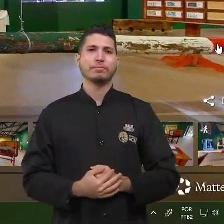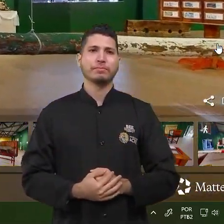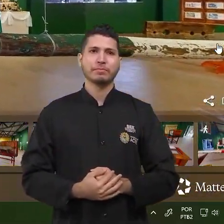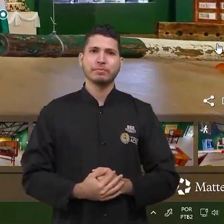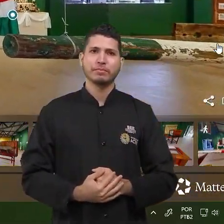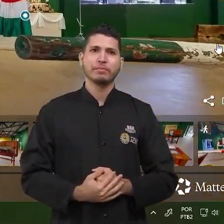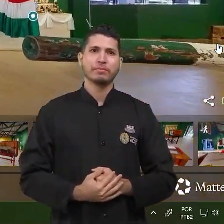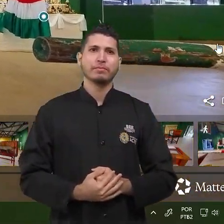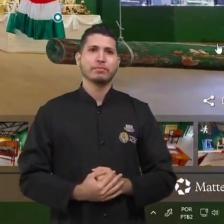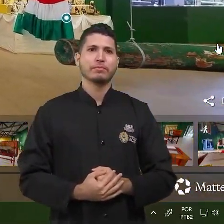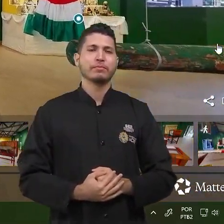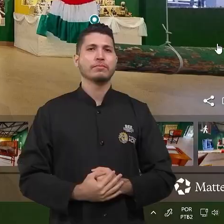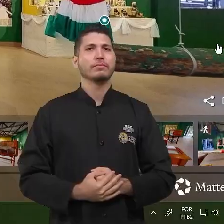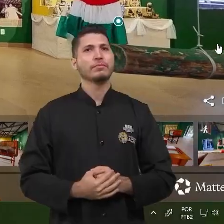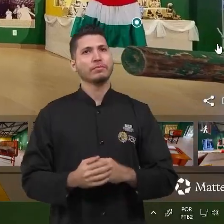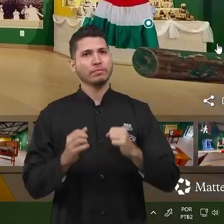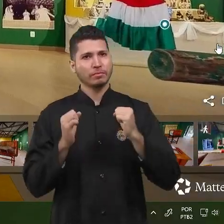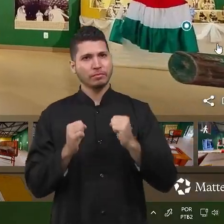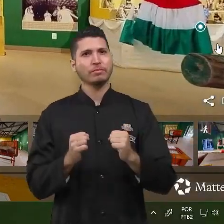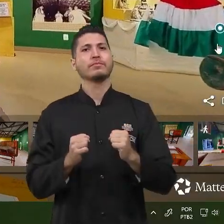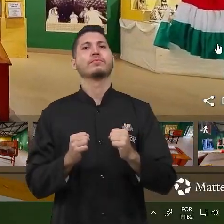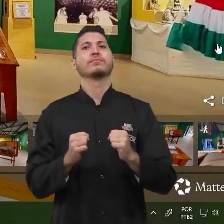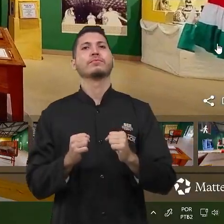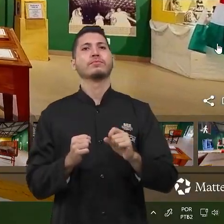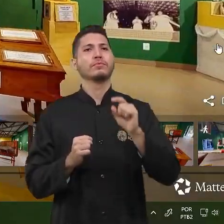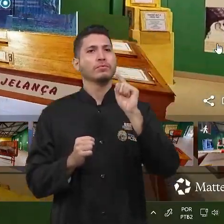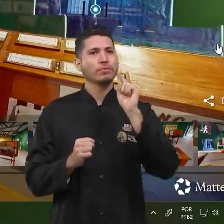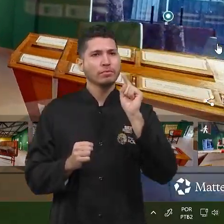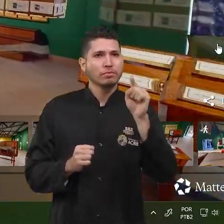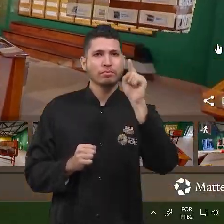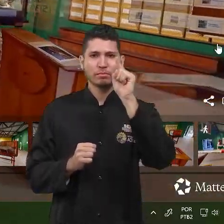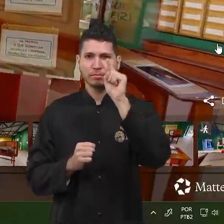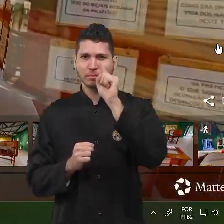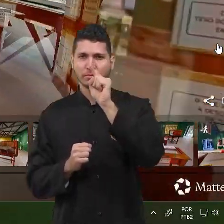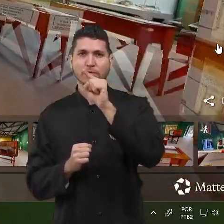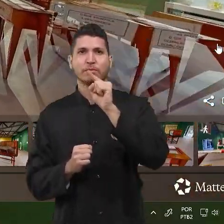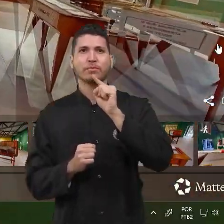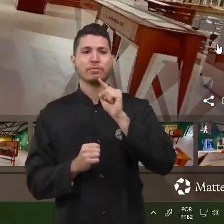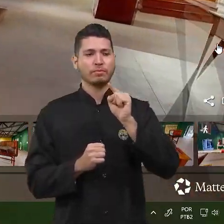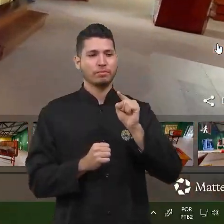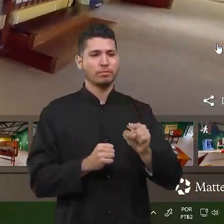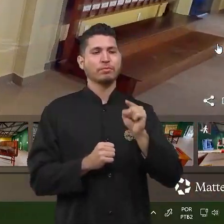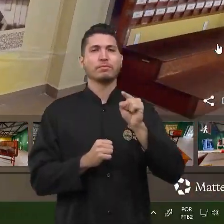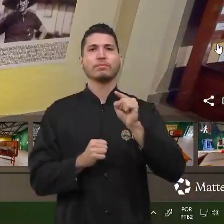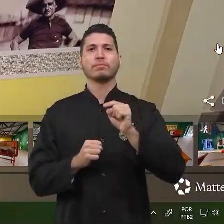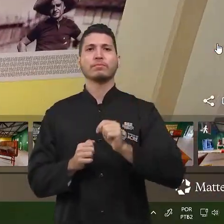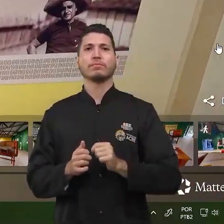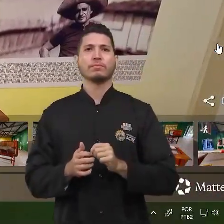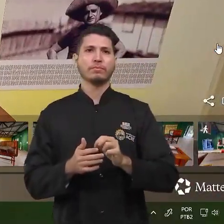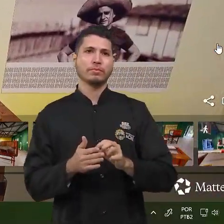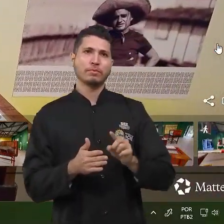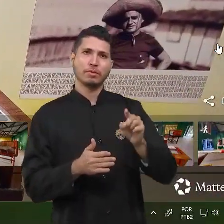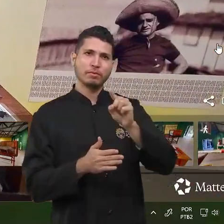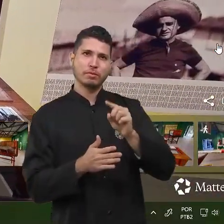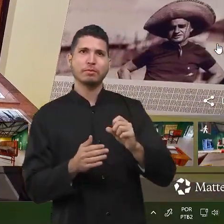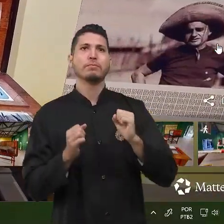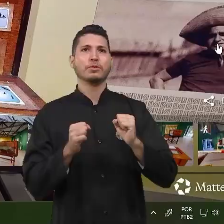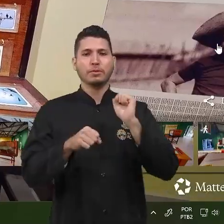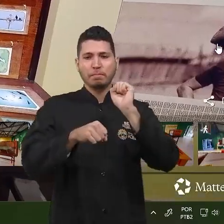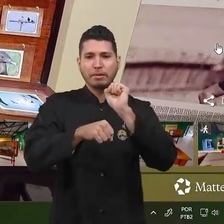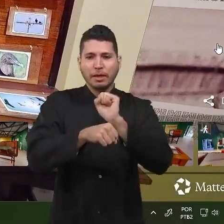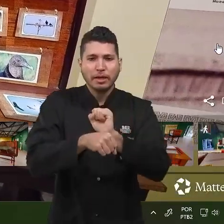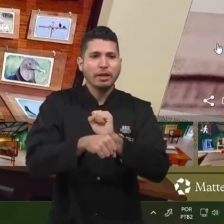você também tem a liberdade de ir clicando em cada pontinho para você ler o que está escrito, dar